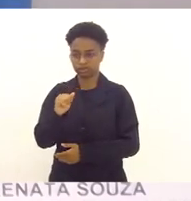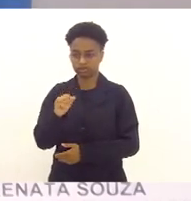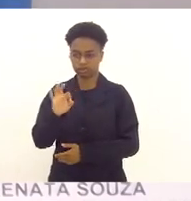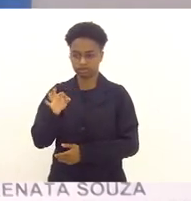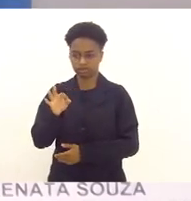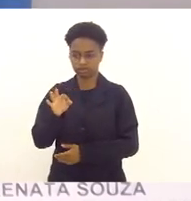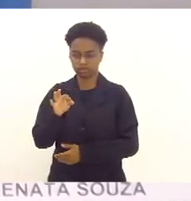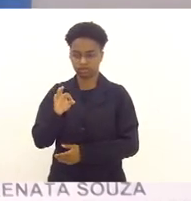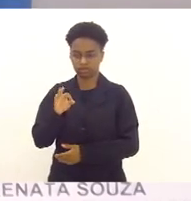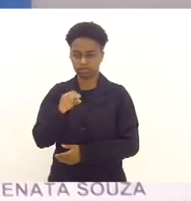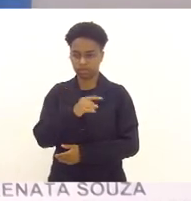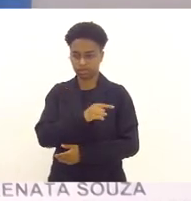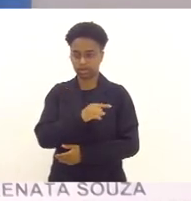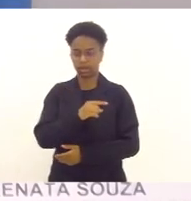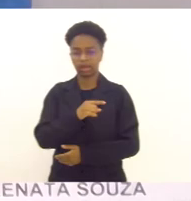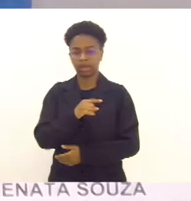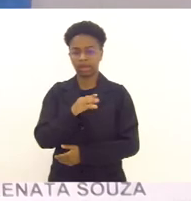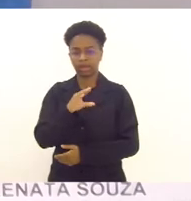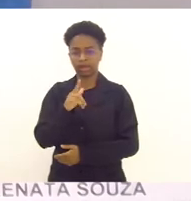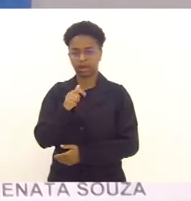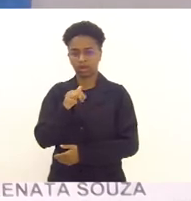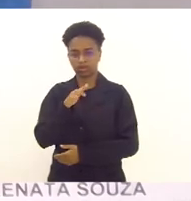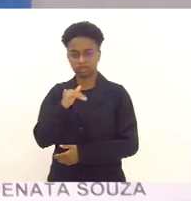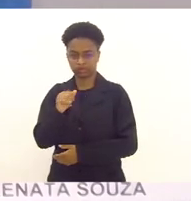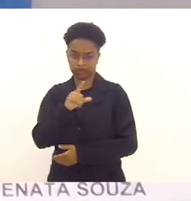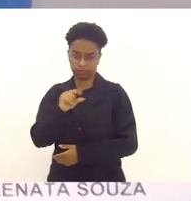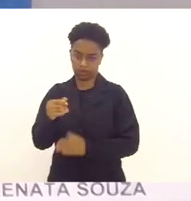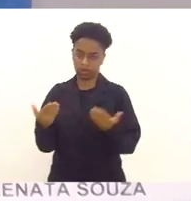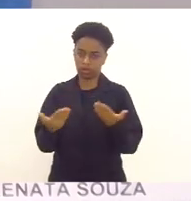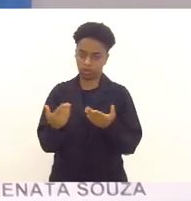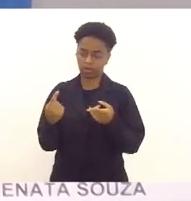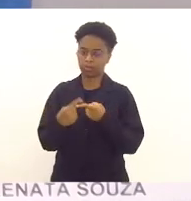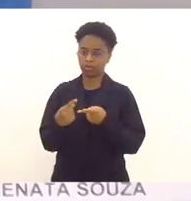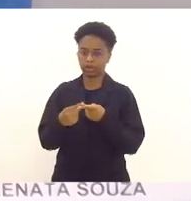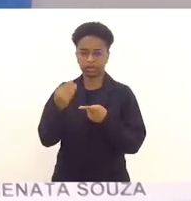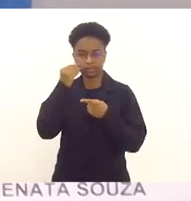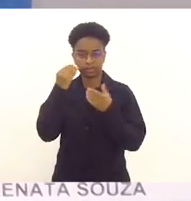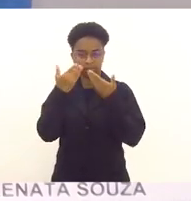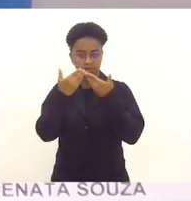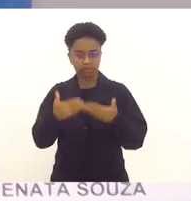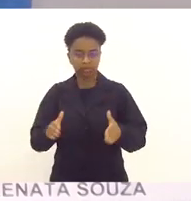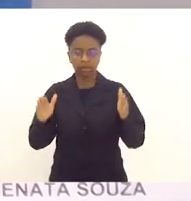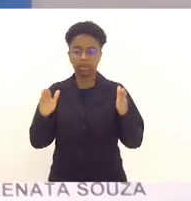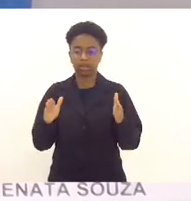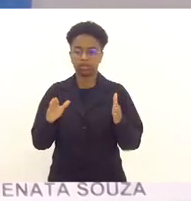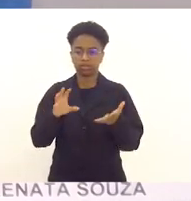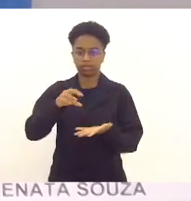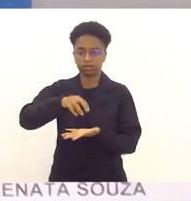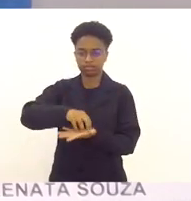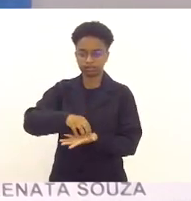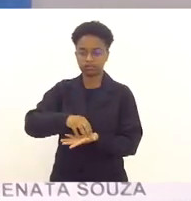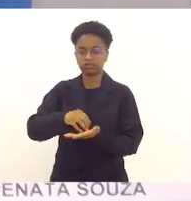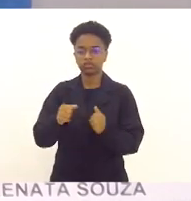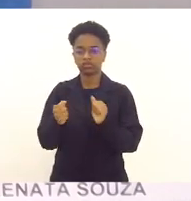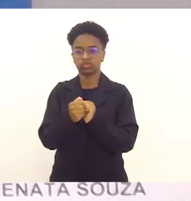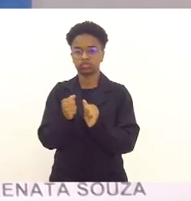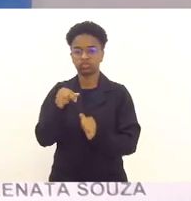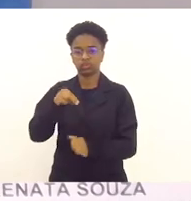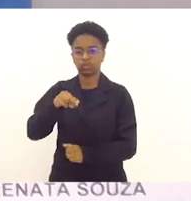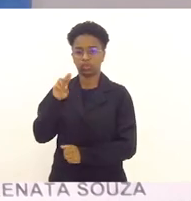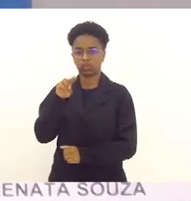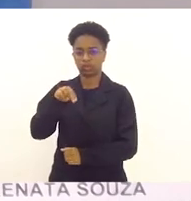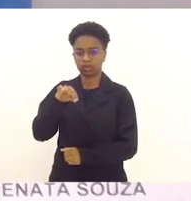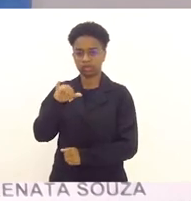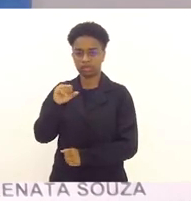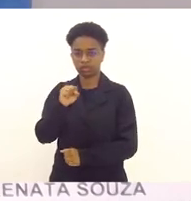a Cláudia Coronel Cláudia saiu correndo para o lançamento lá do batalhão junto com a Unisuam